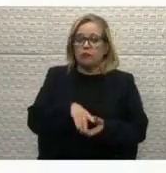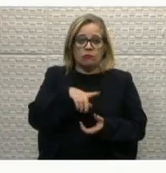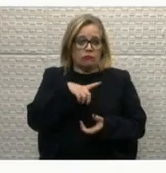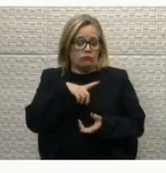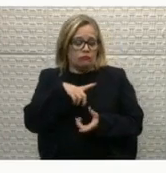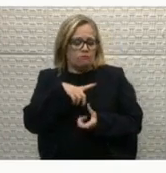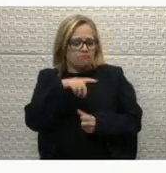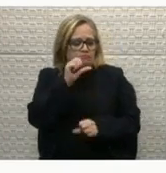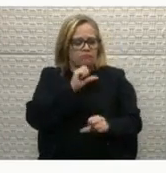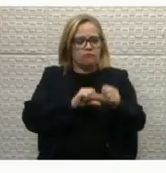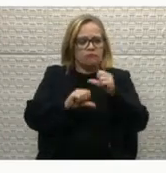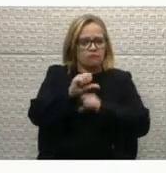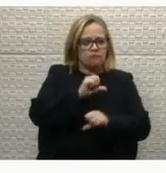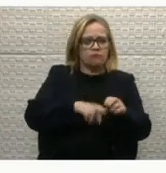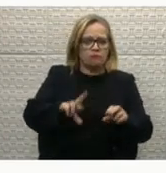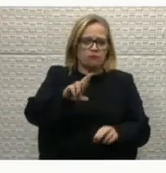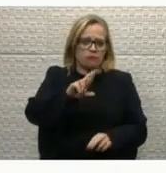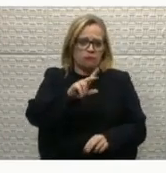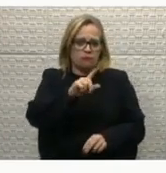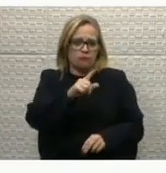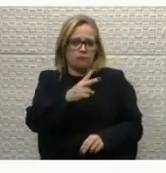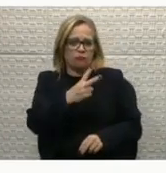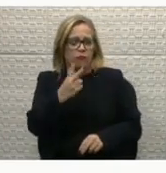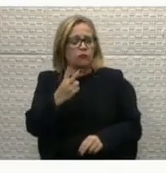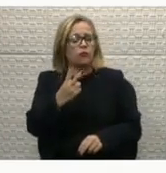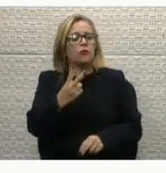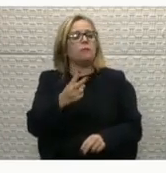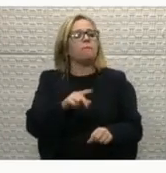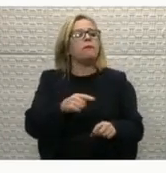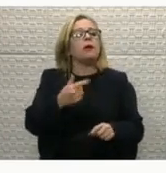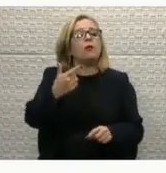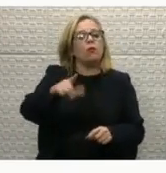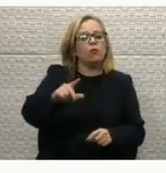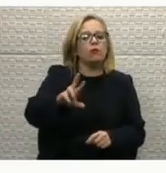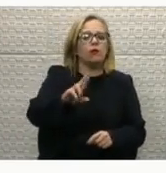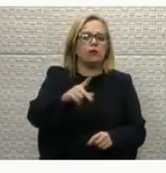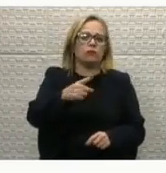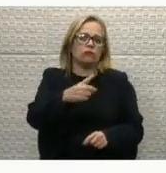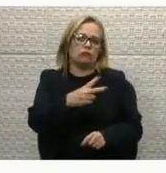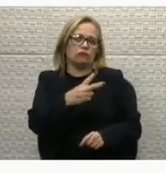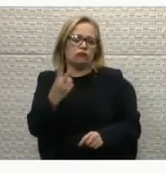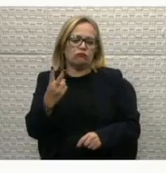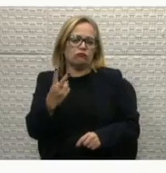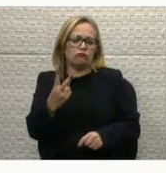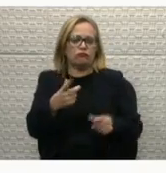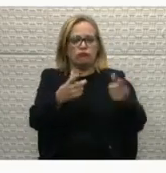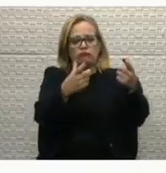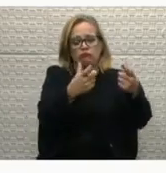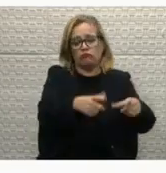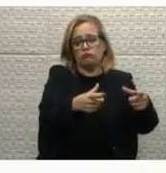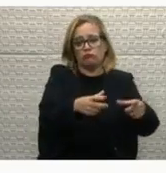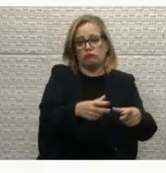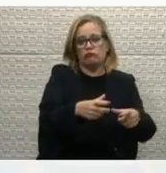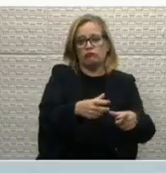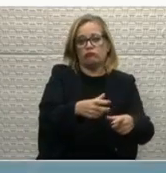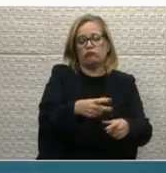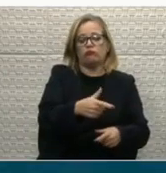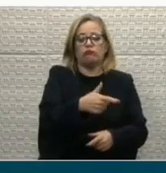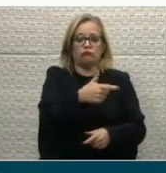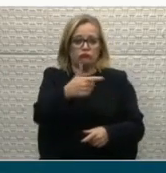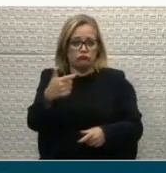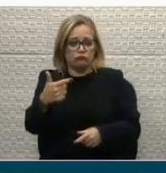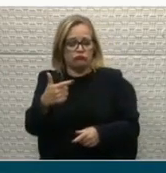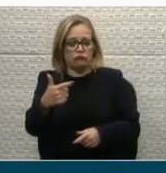transformação que é de R2 em R2. Se ela é de um espaço de dimensão 2 em um